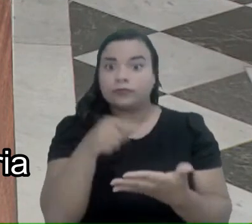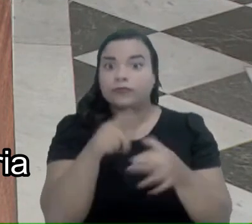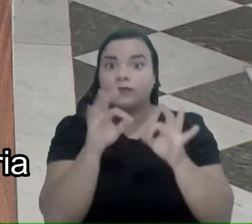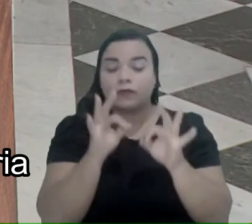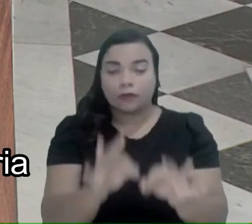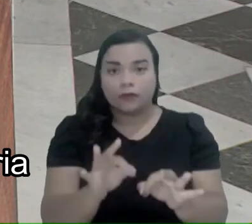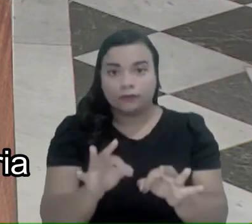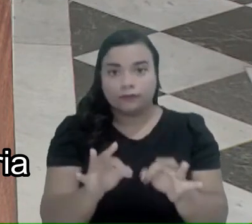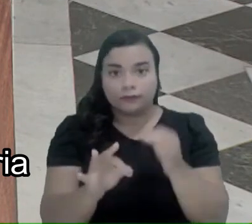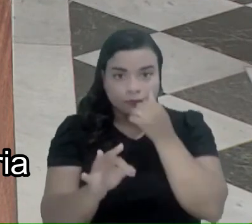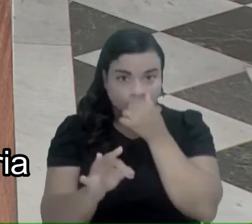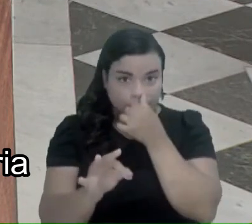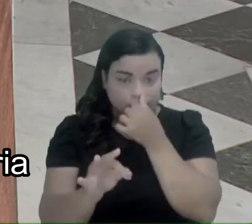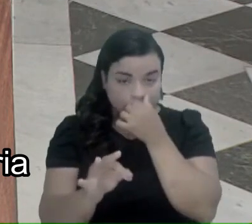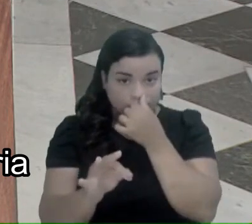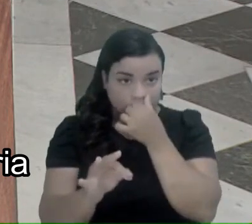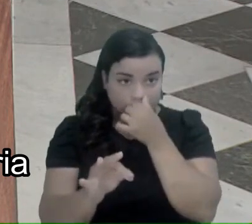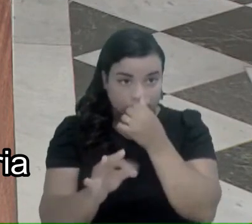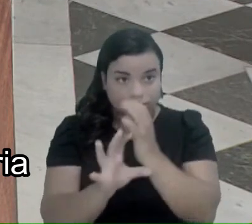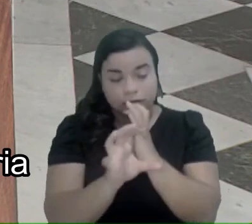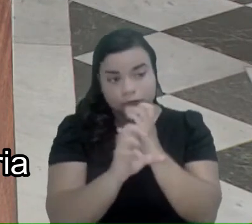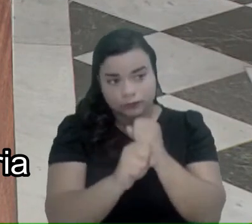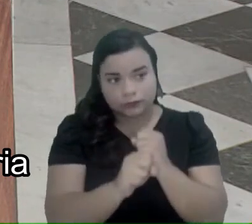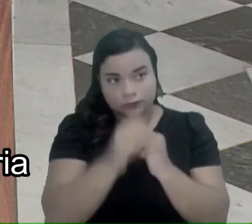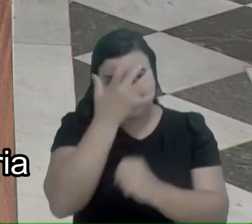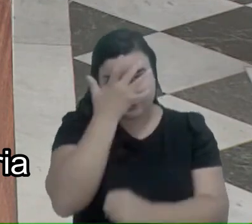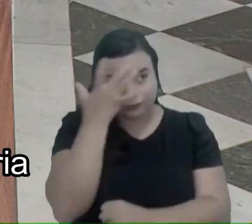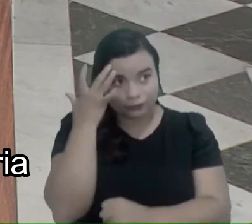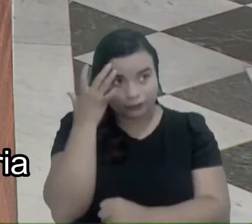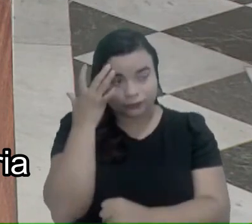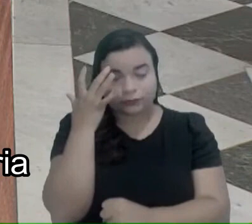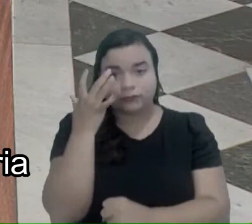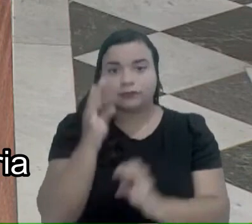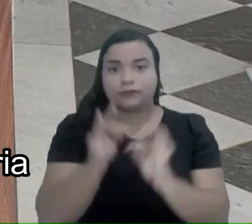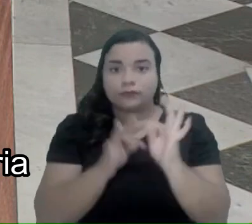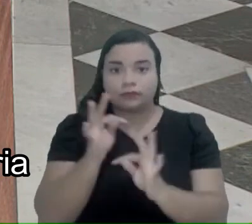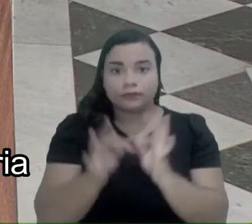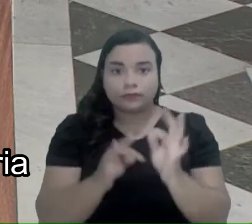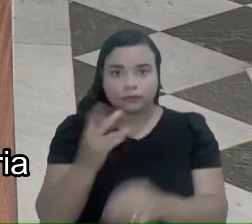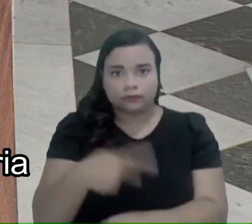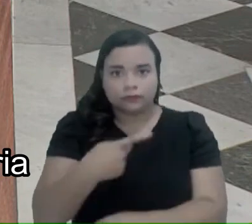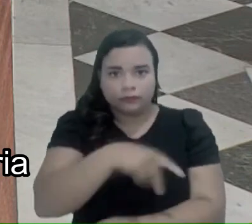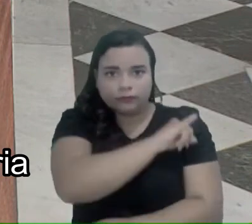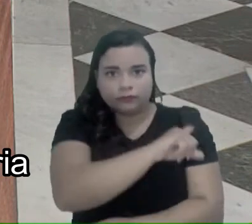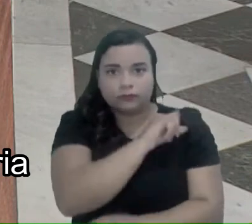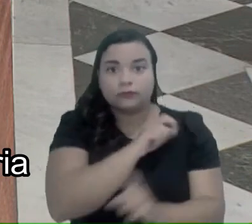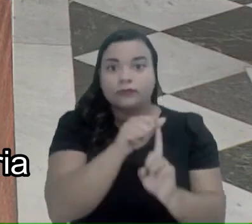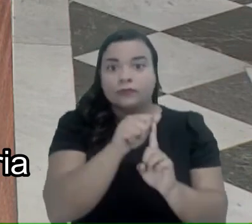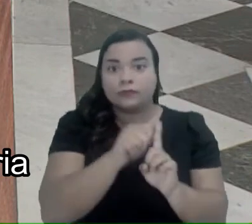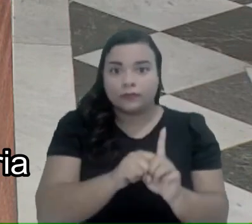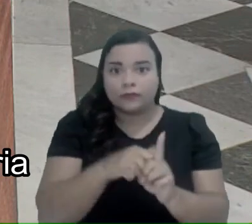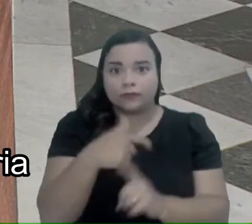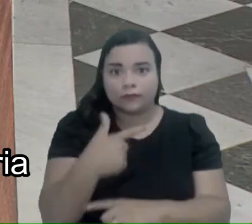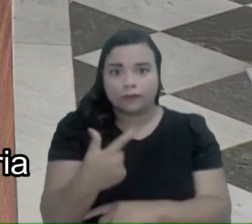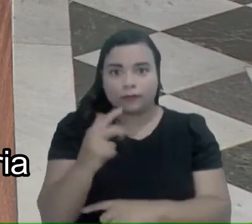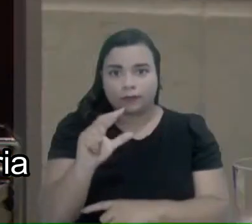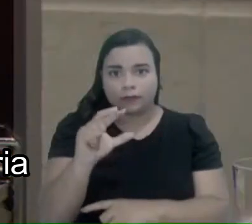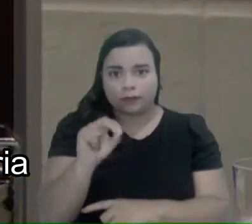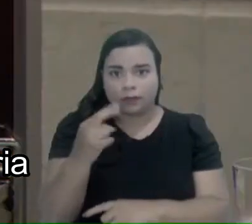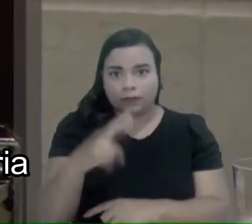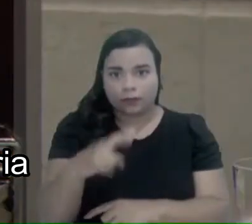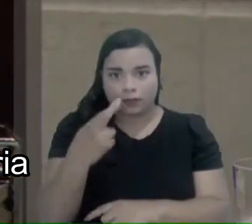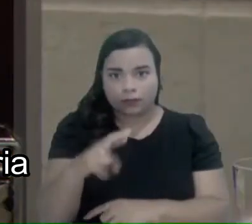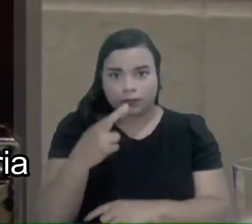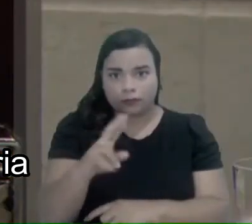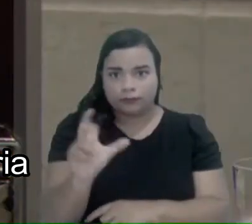ao total de indivíduos hoje em tratamento no Rio de Janeiro um aporte mensal de R$250 na forma de